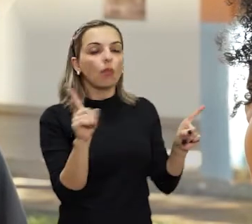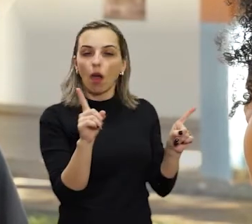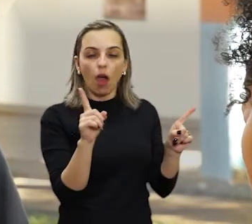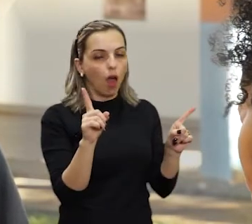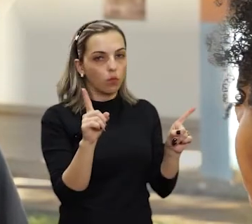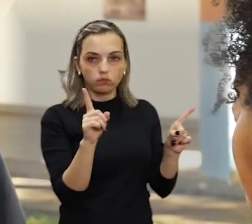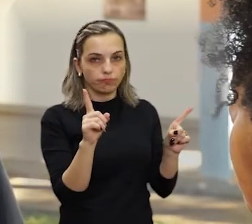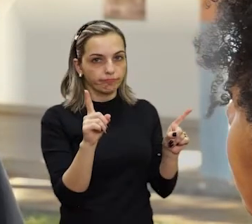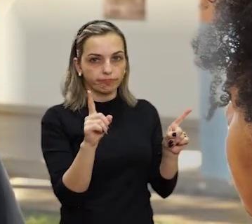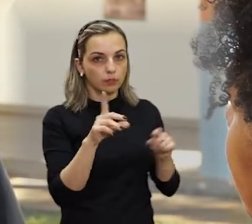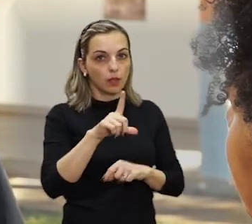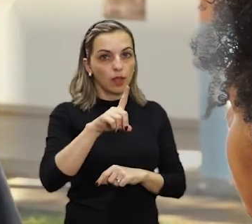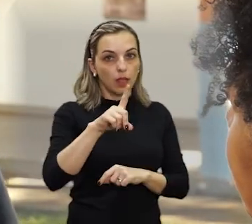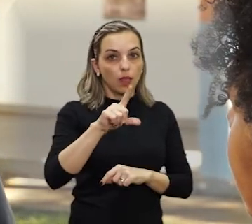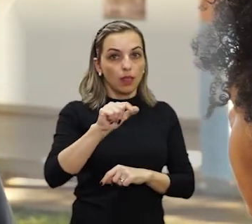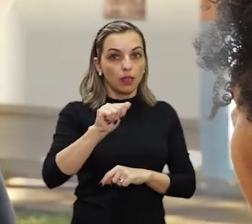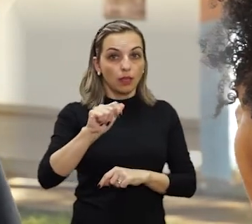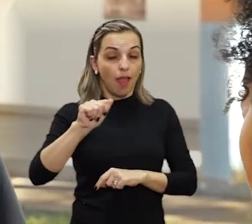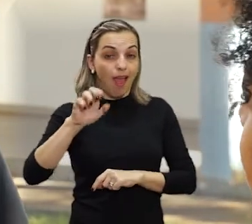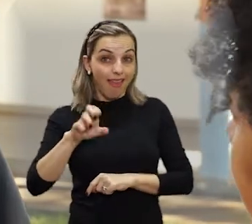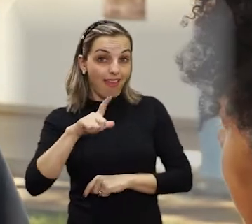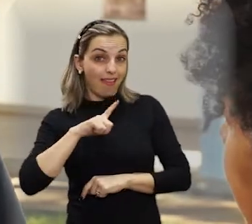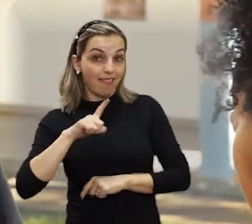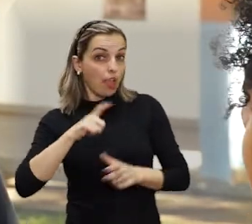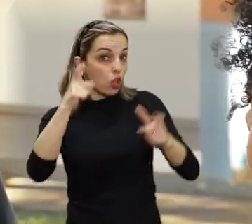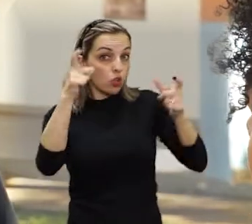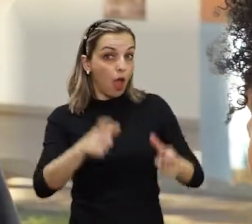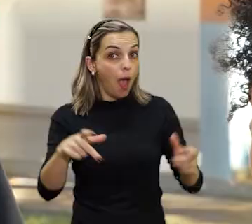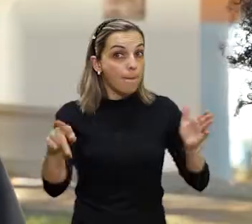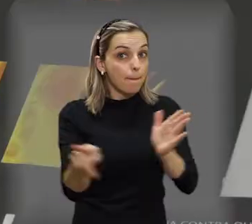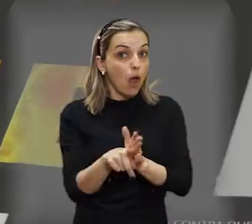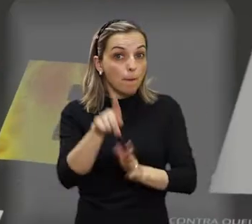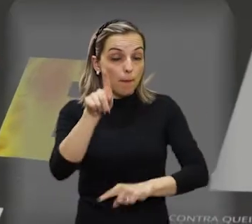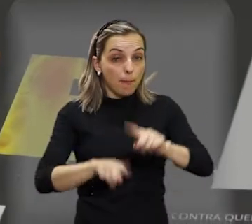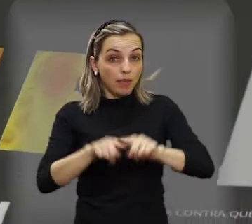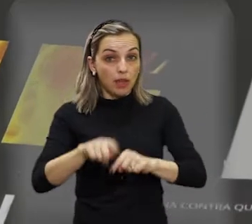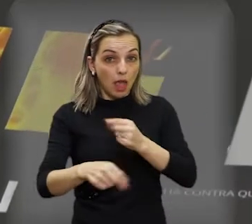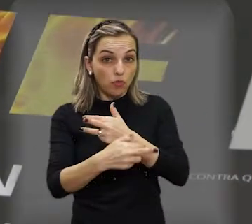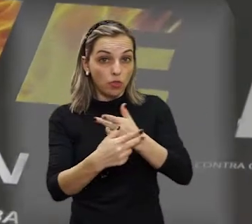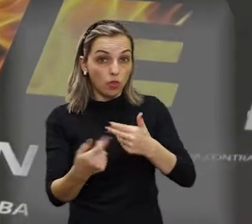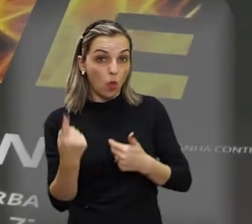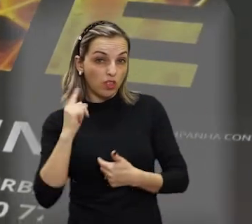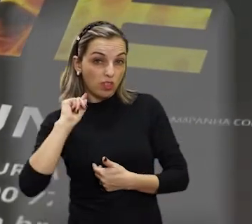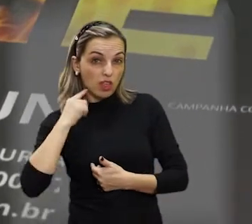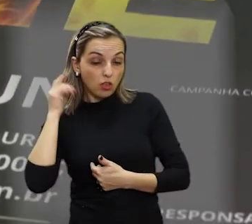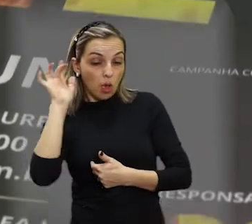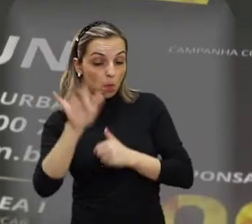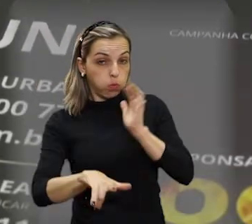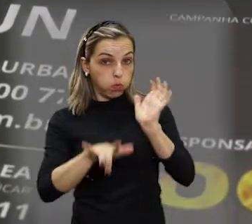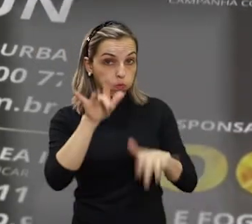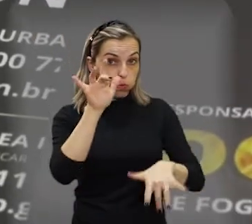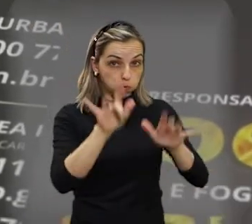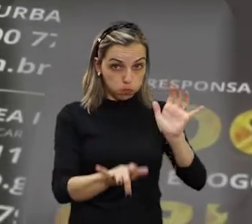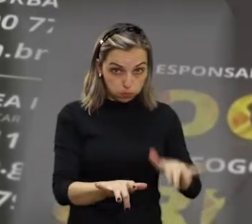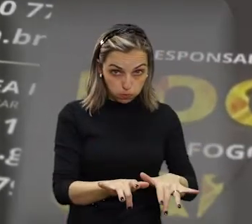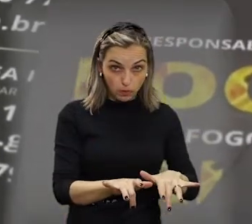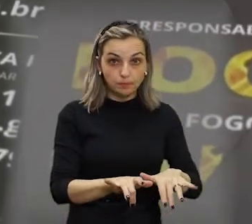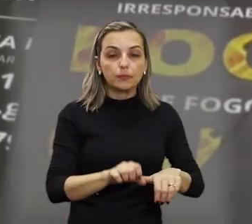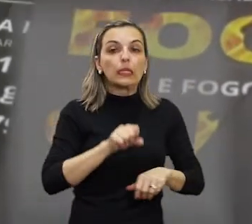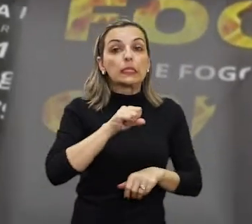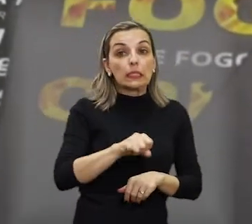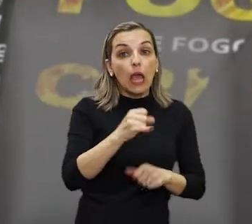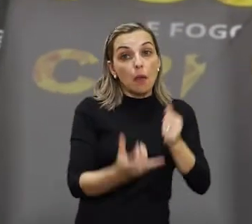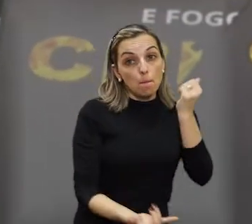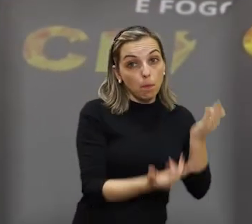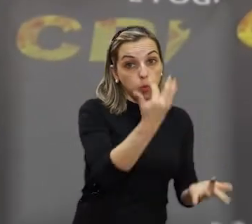não promovendo limpeza de quintais, de terrenos através de fogo, né? Existem aí bolsões do DAI para que